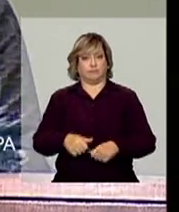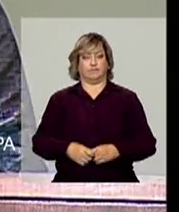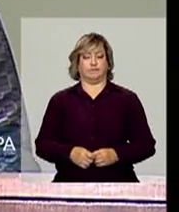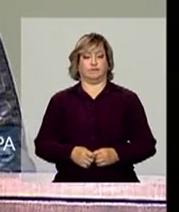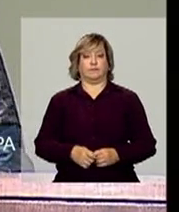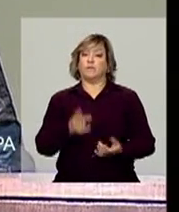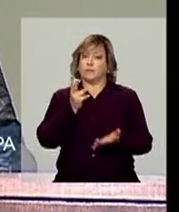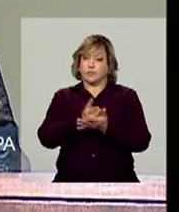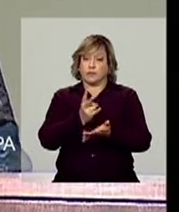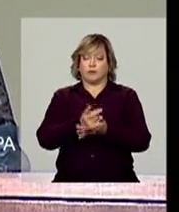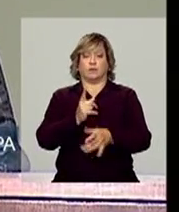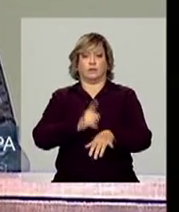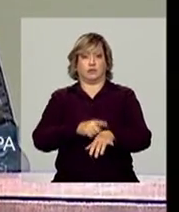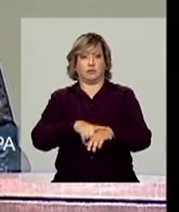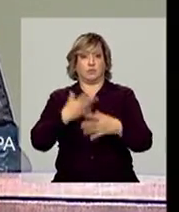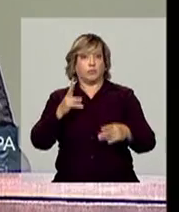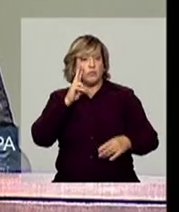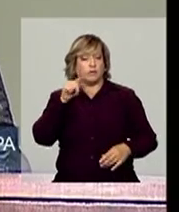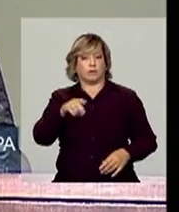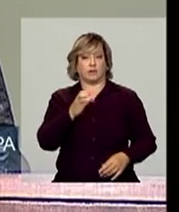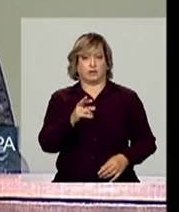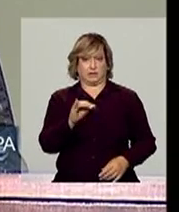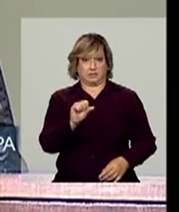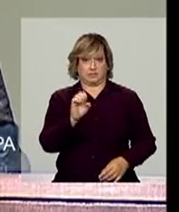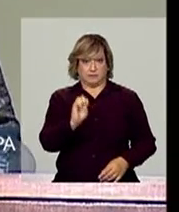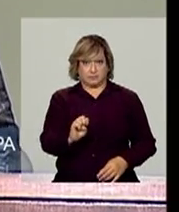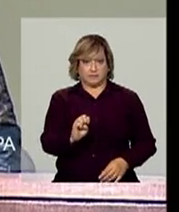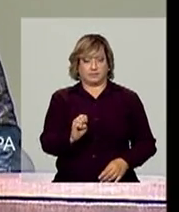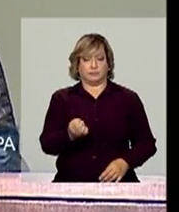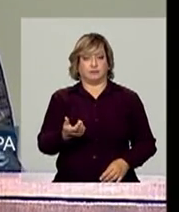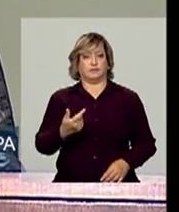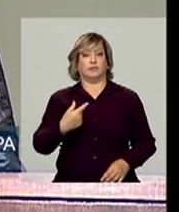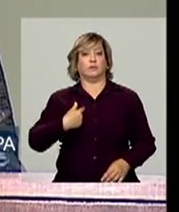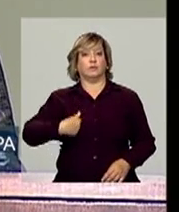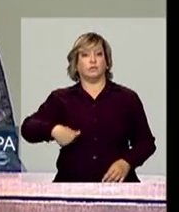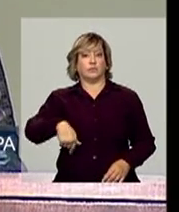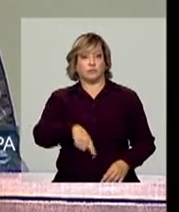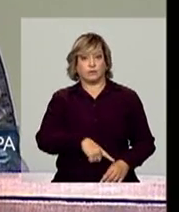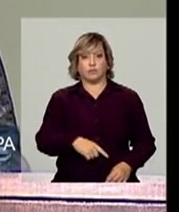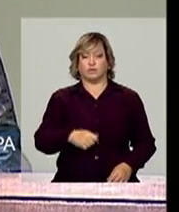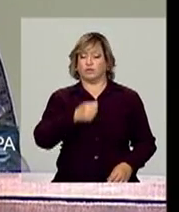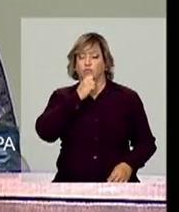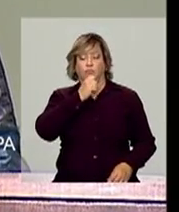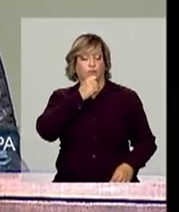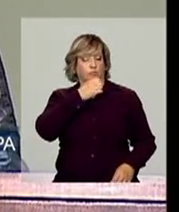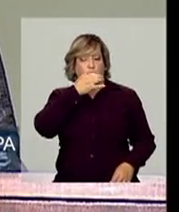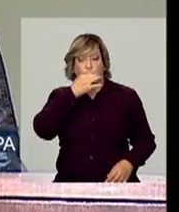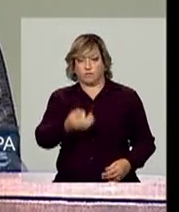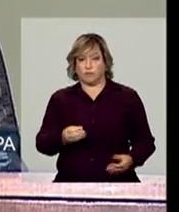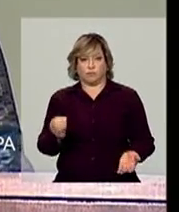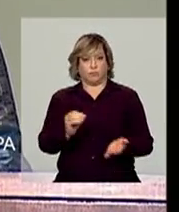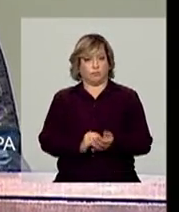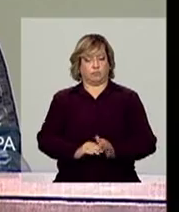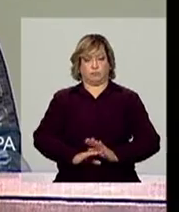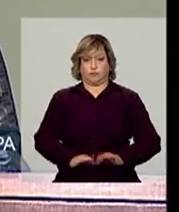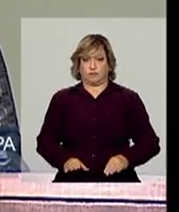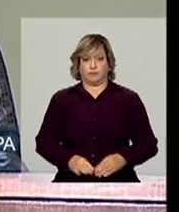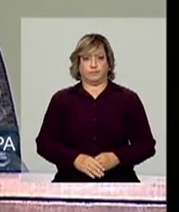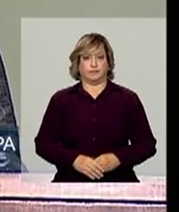crise, não propunhamos, e não propusemos, e não propomos,